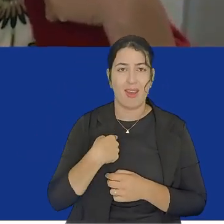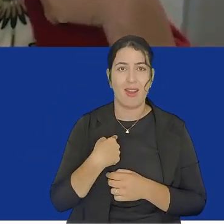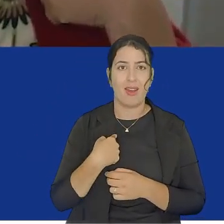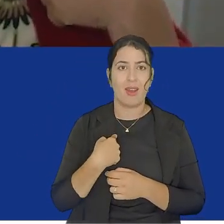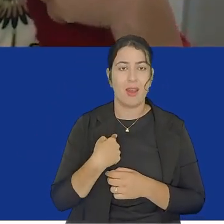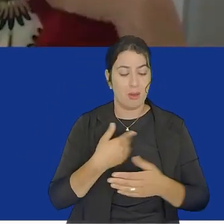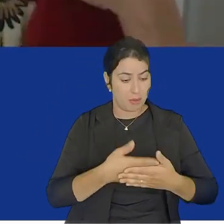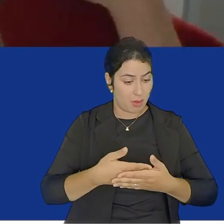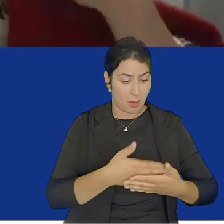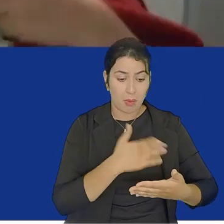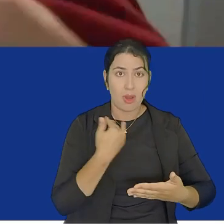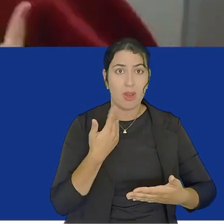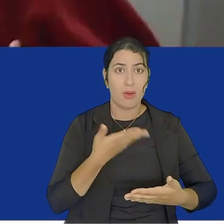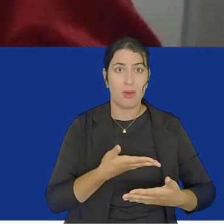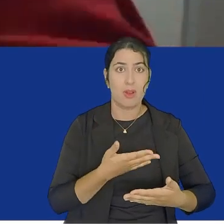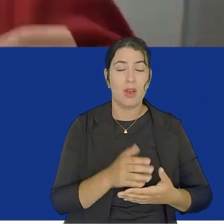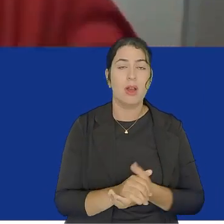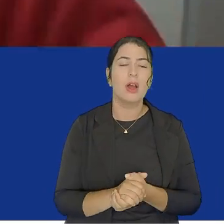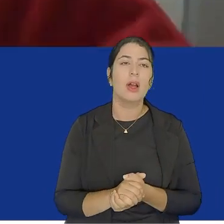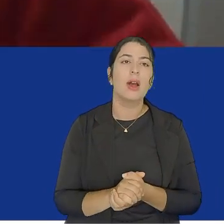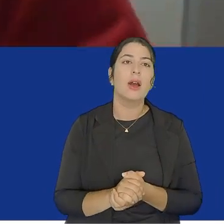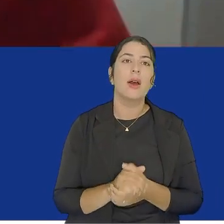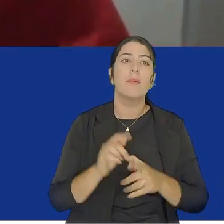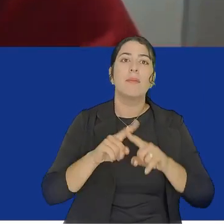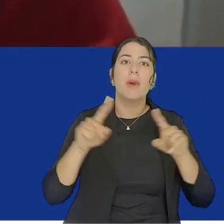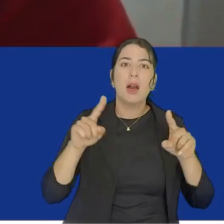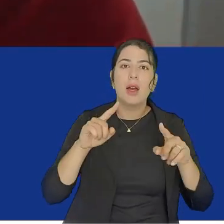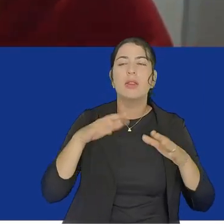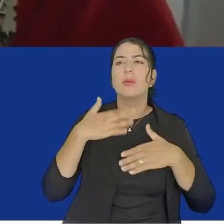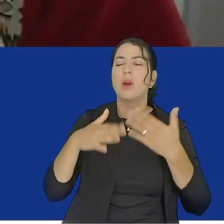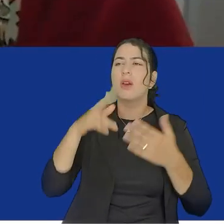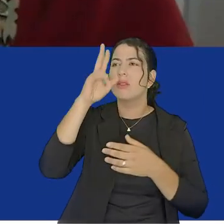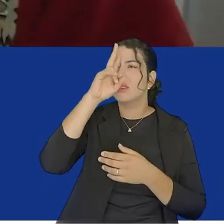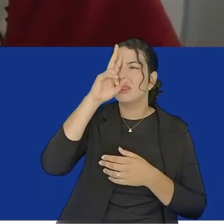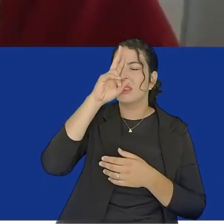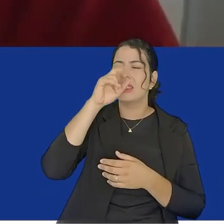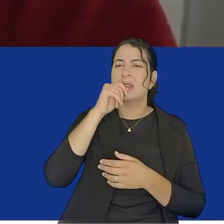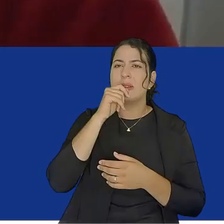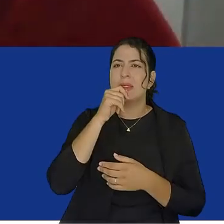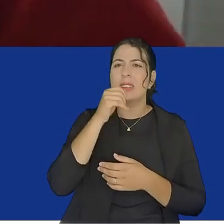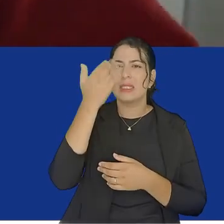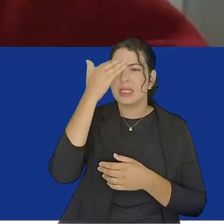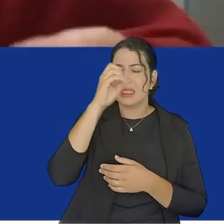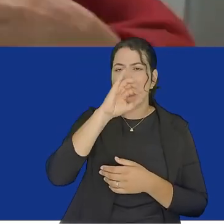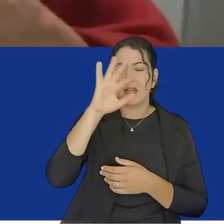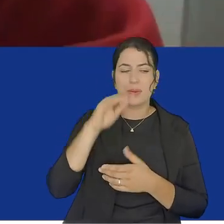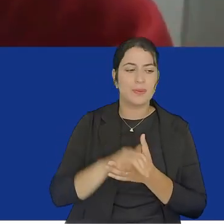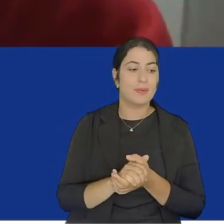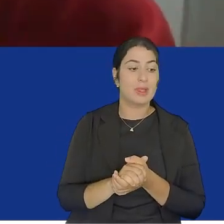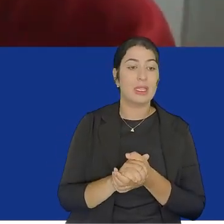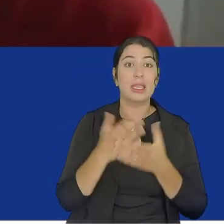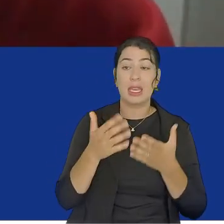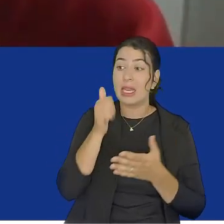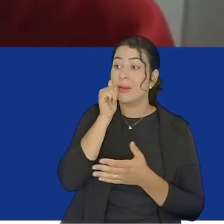morreu. Só que aí eu fui tentar entender que história era essa, e eu descobri que aquela mãe era uma mãe que ela